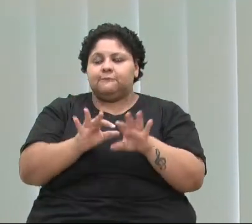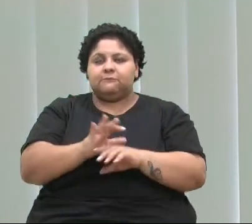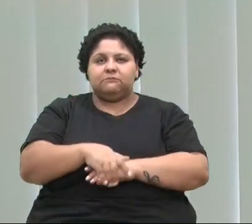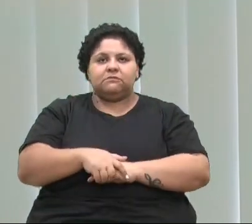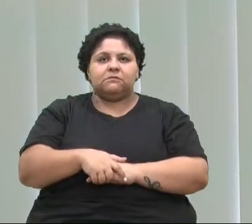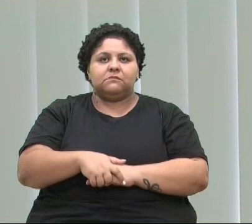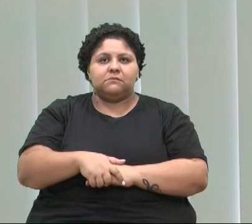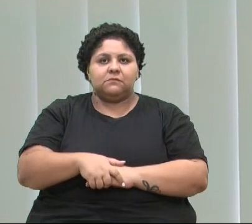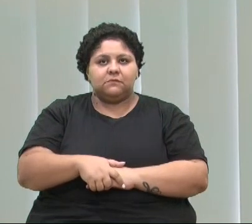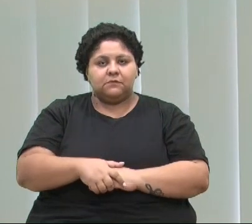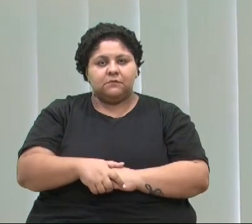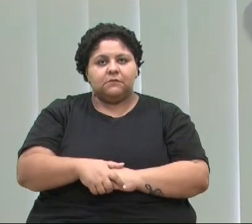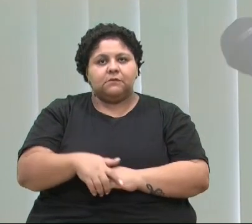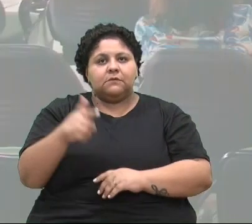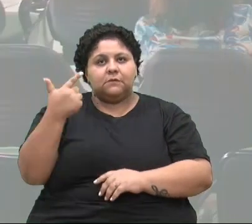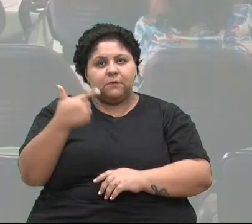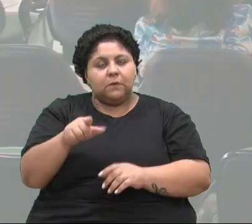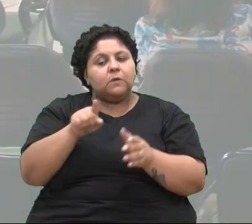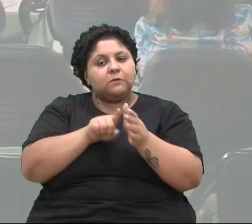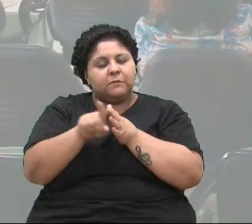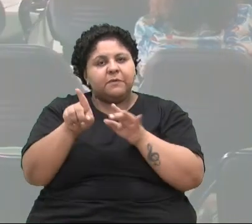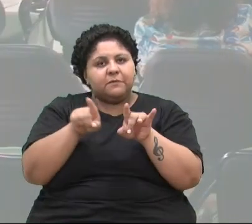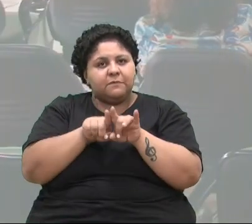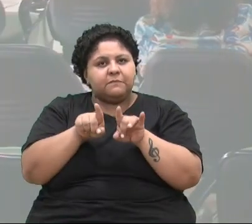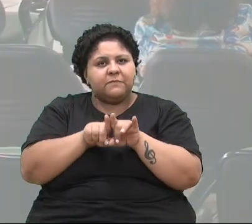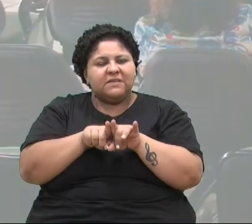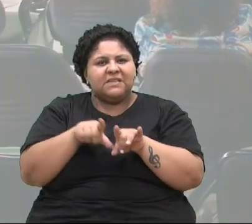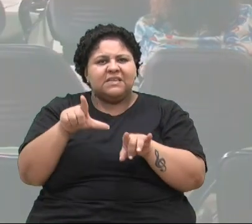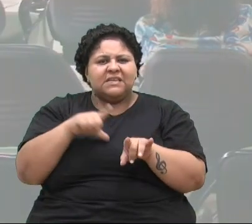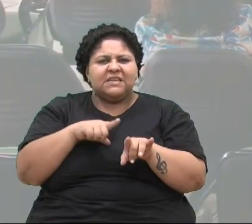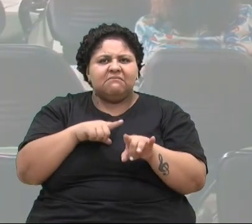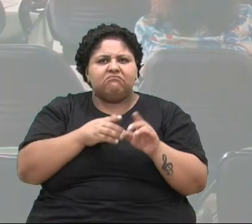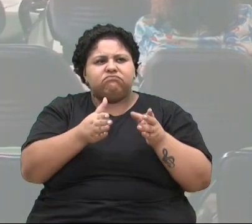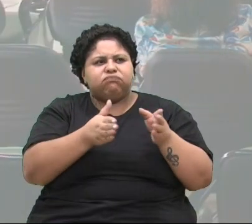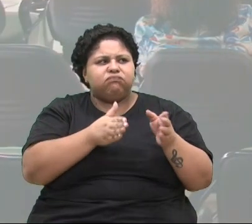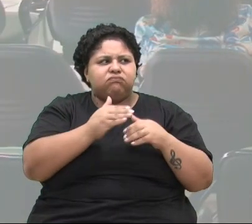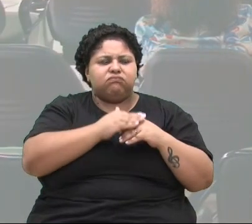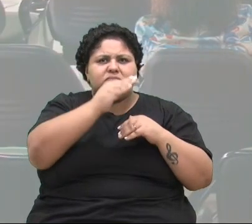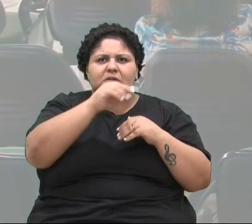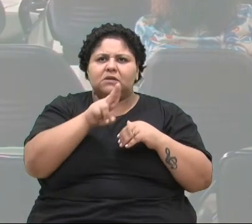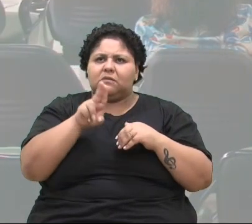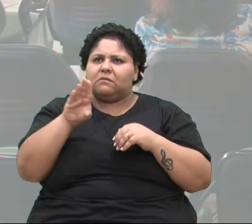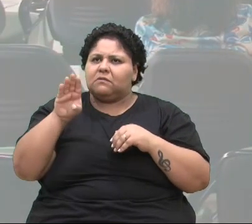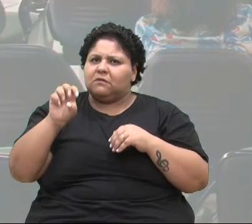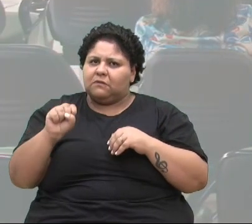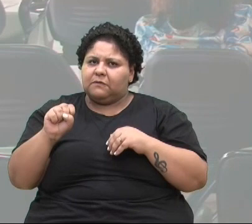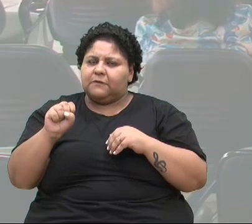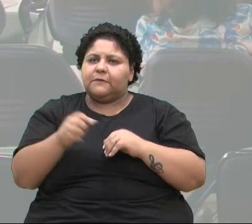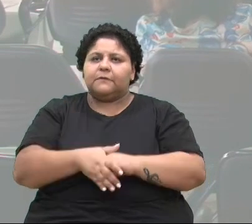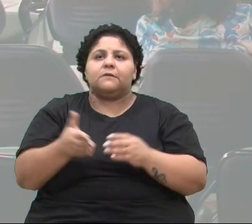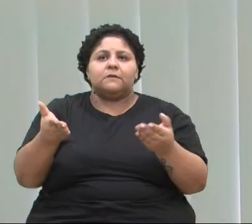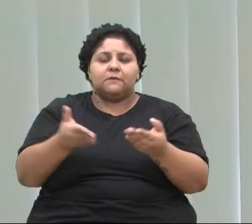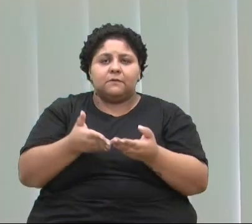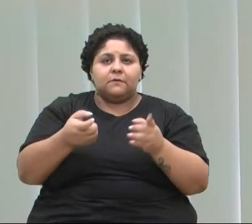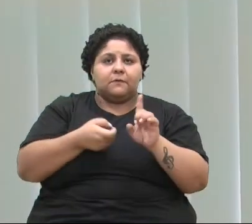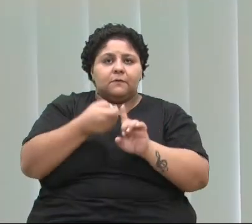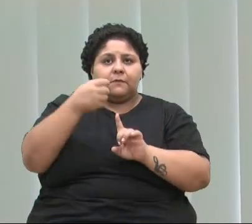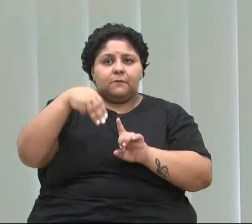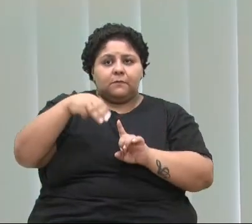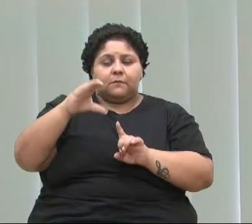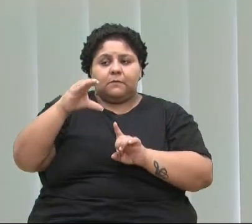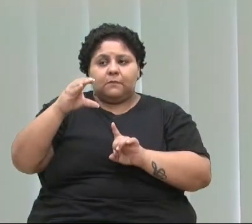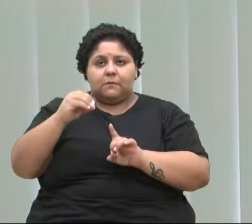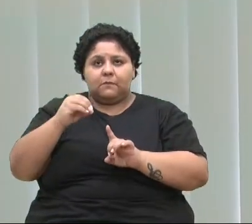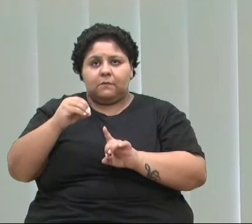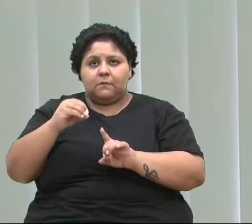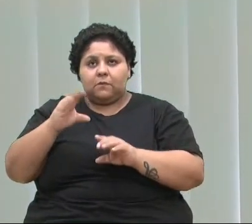tá, obrigado. Outra pergunta também rápida. Tem previsão de mais UBS? Sim, agora no mês de março, com a reposição